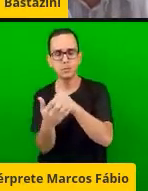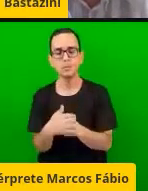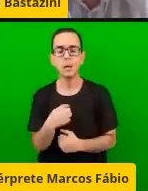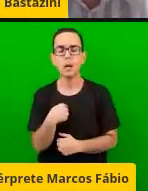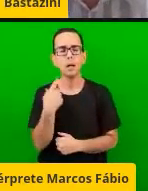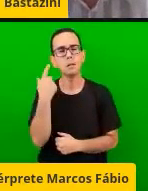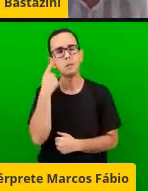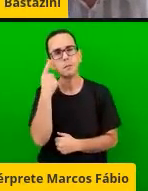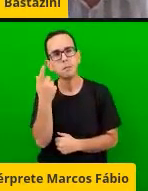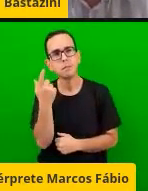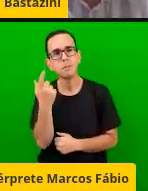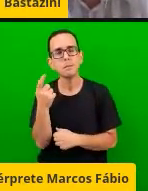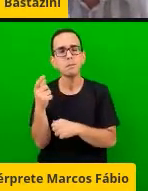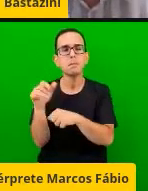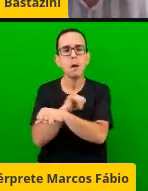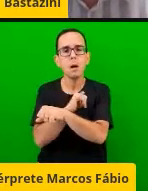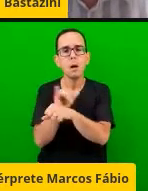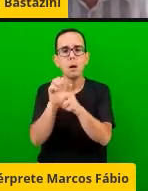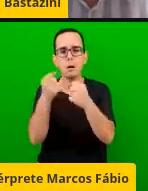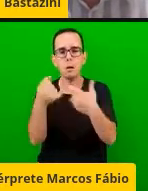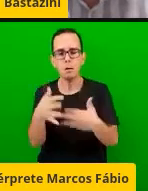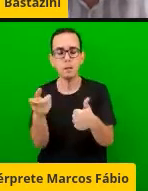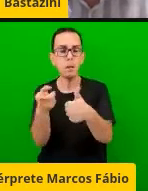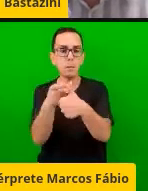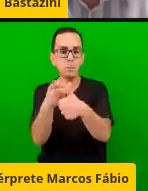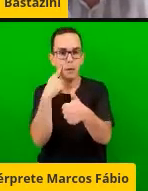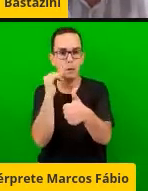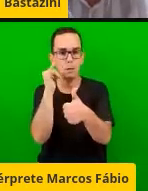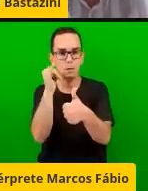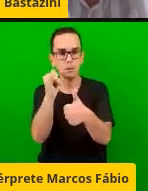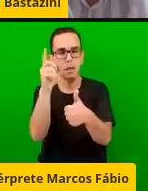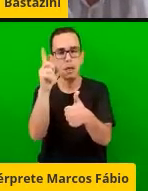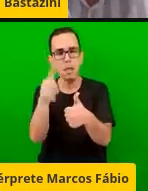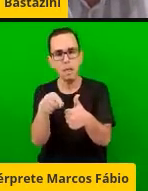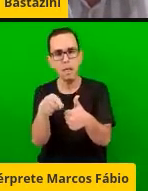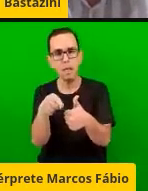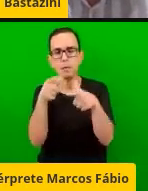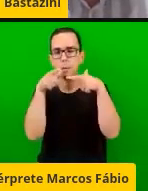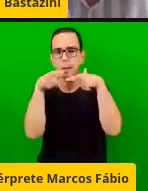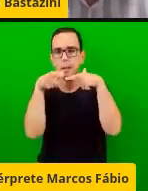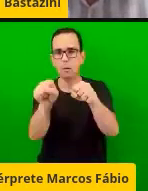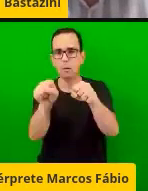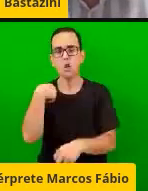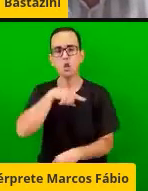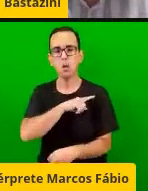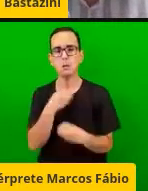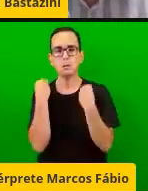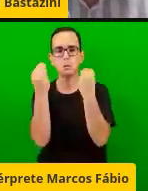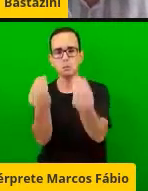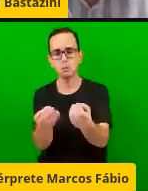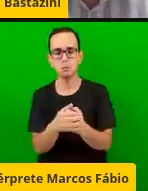algumas considerações. A primeira consideração que eu tenho a fazer é em relação à linguagem que a gente traz aqui, né? Lembrando que essa